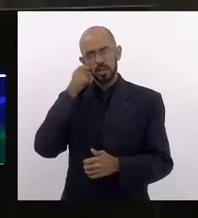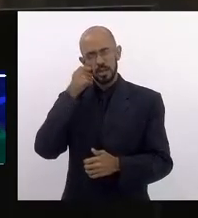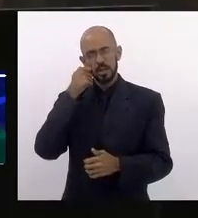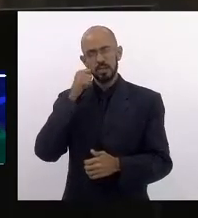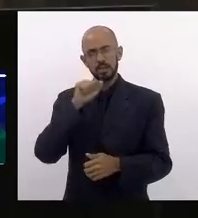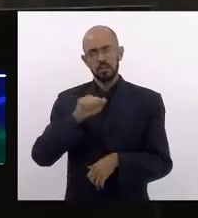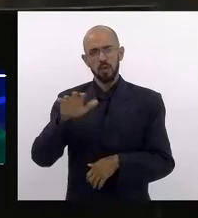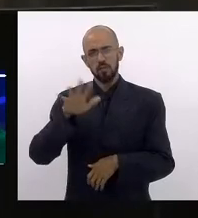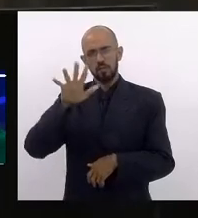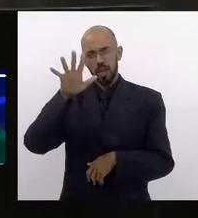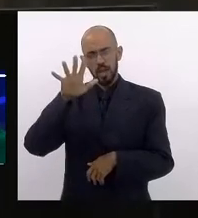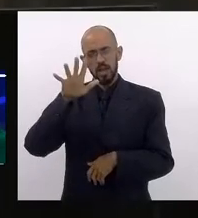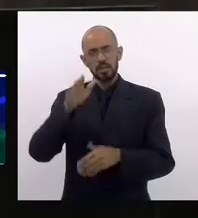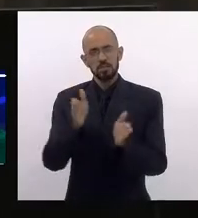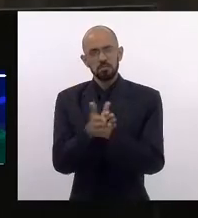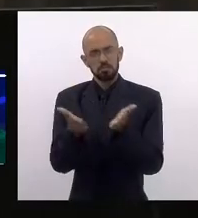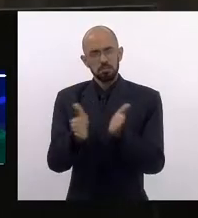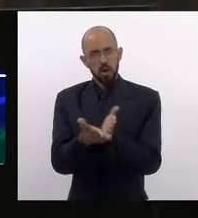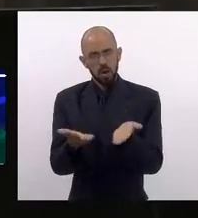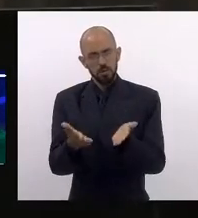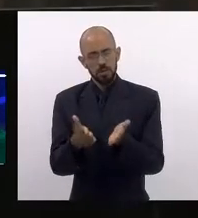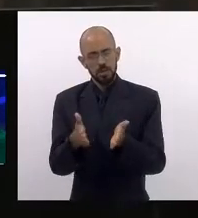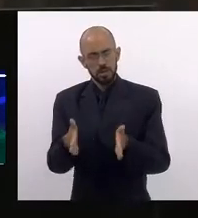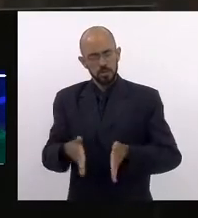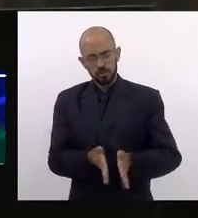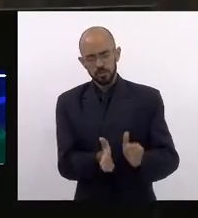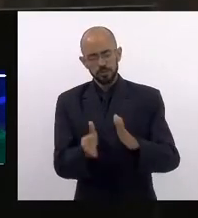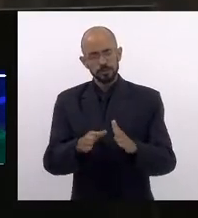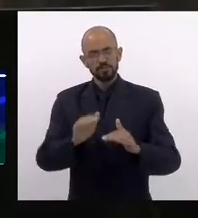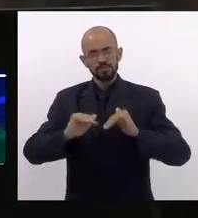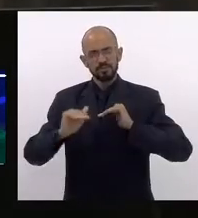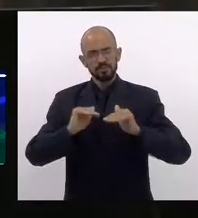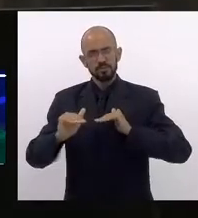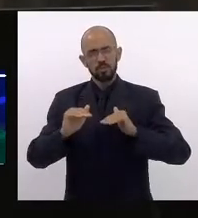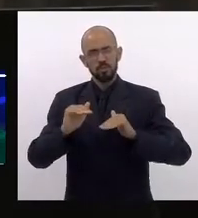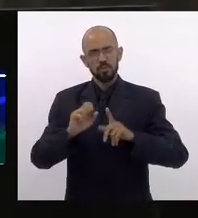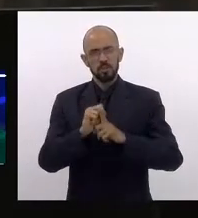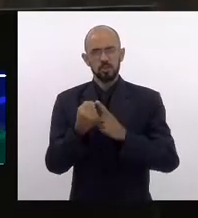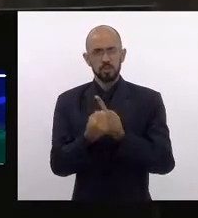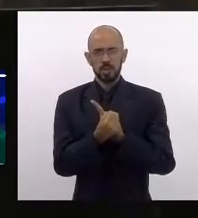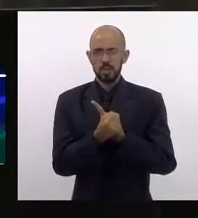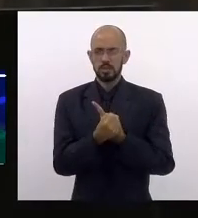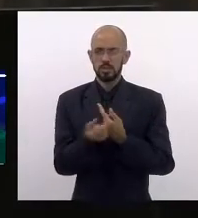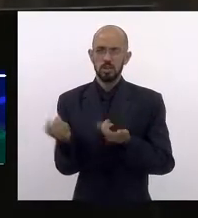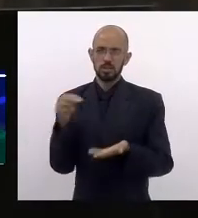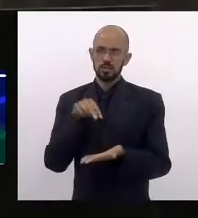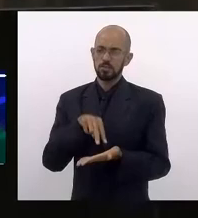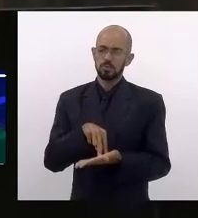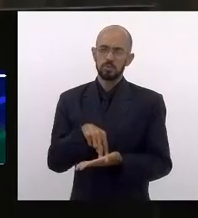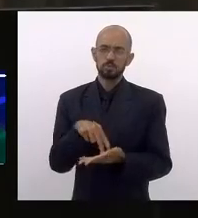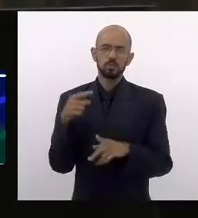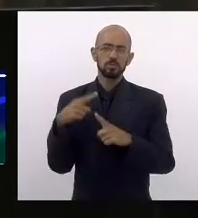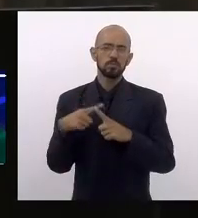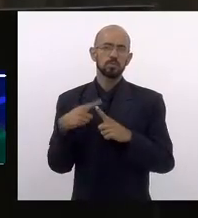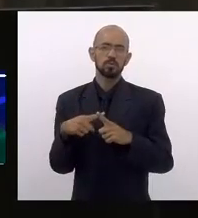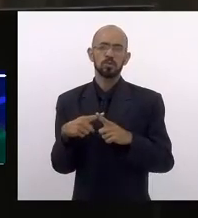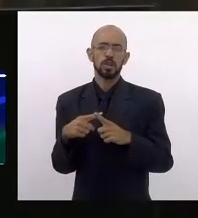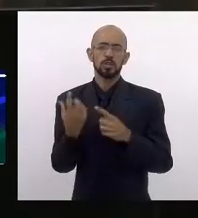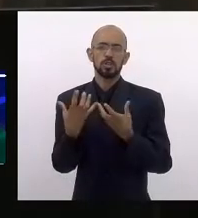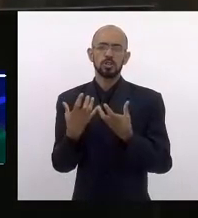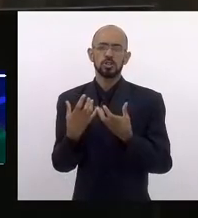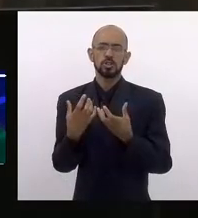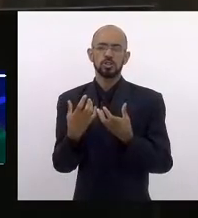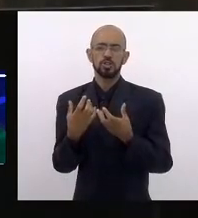da periferia, com a trajetória nos movimentos sociais. Não estamos aqui porque herdamos um cargo